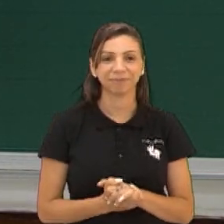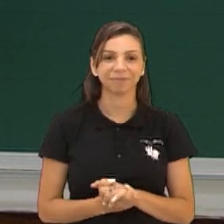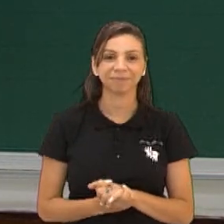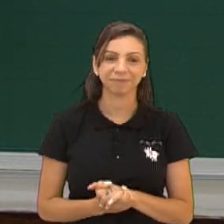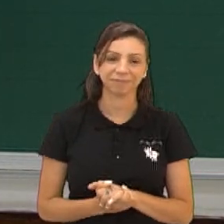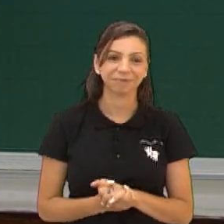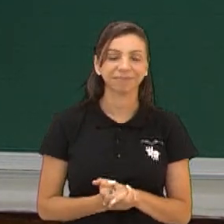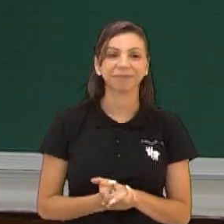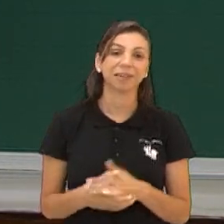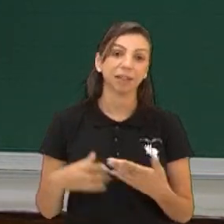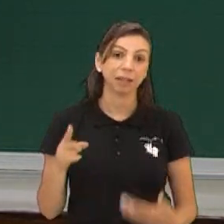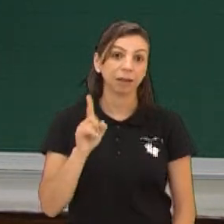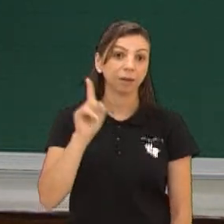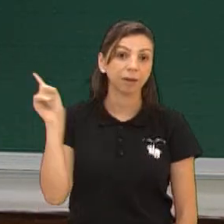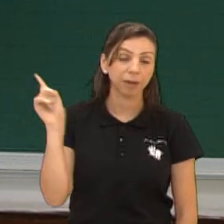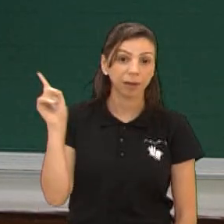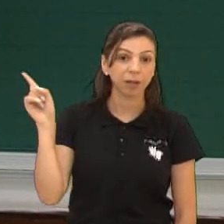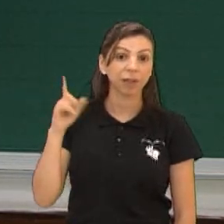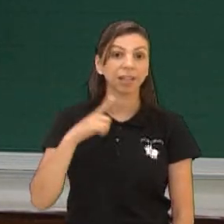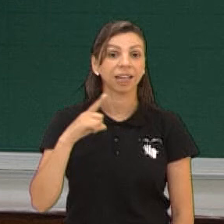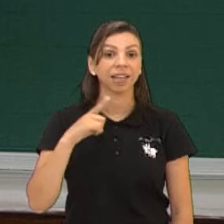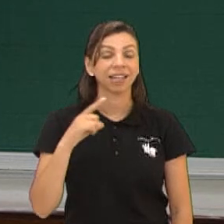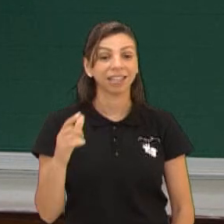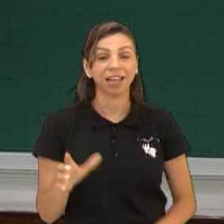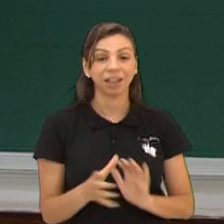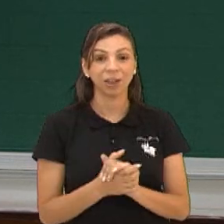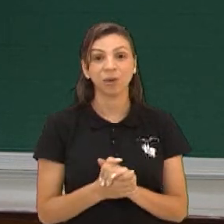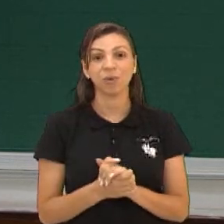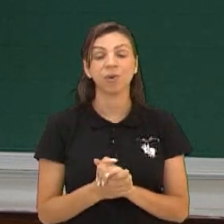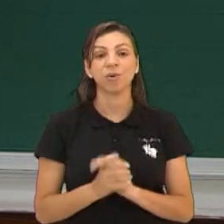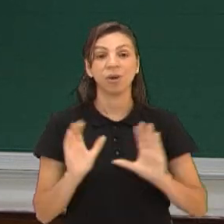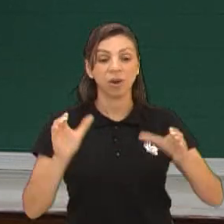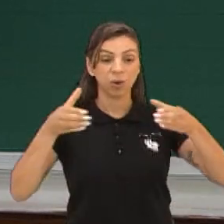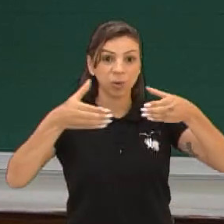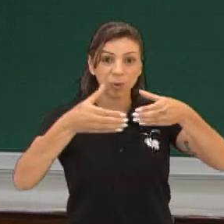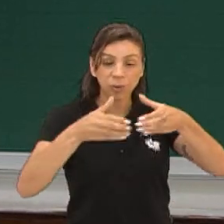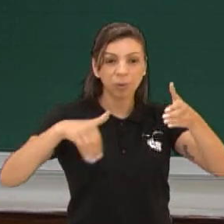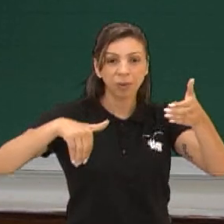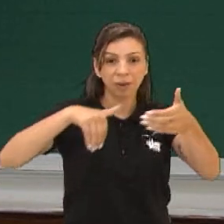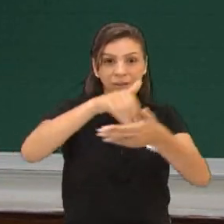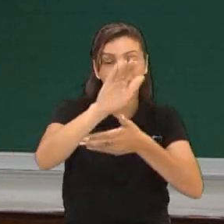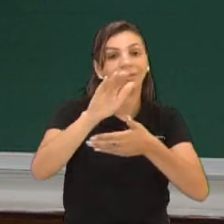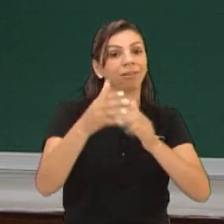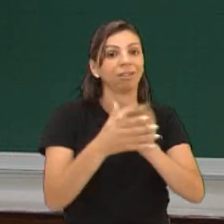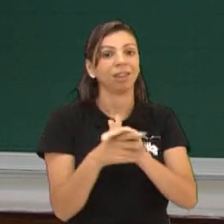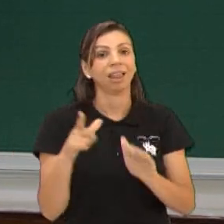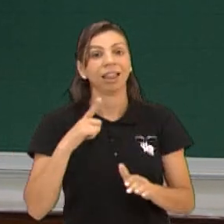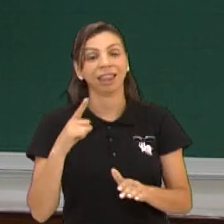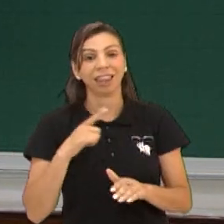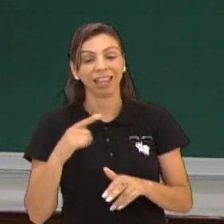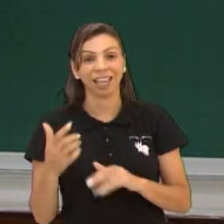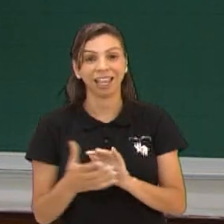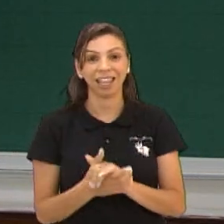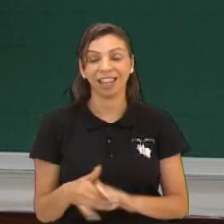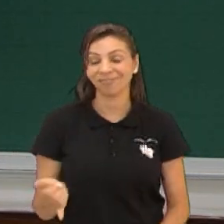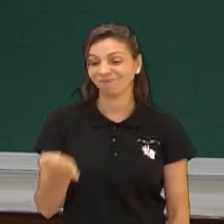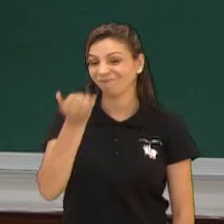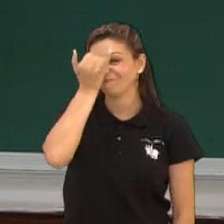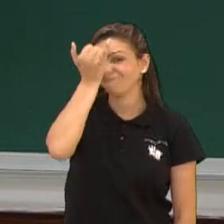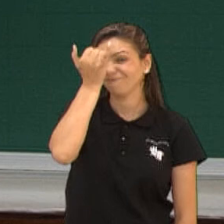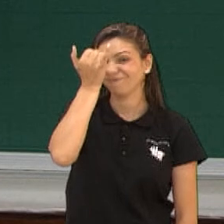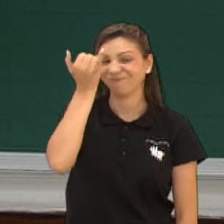copas ele foi considerado o pé frio sabe o que é o pé frio da vazar para as seleções que ele ia torcer